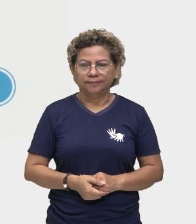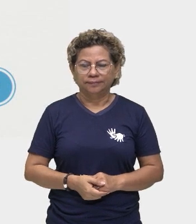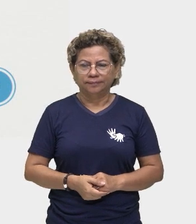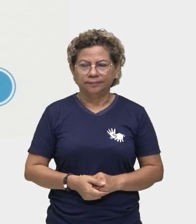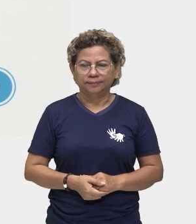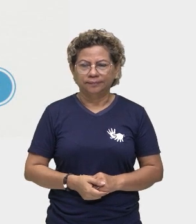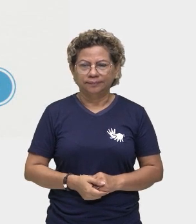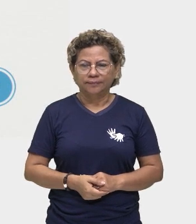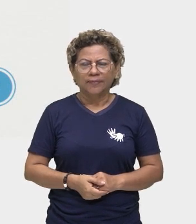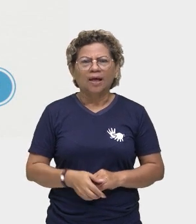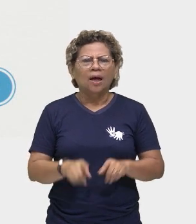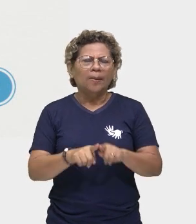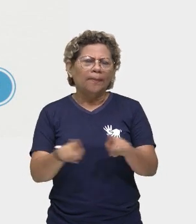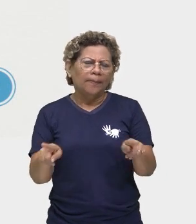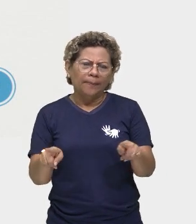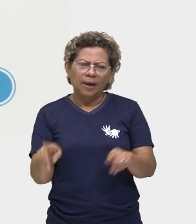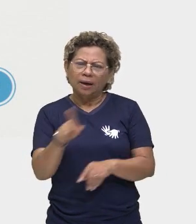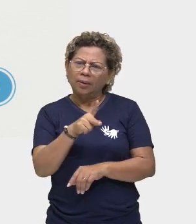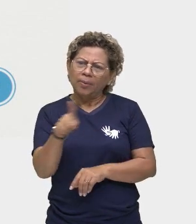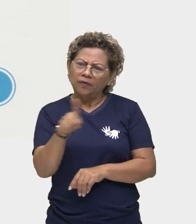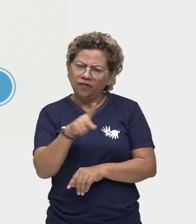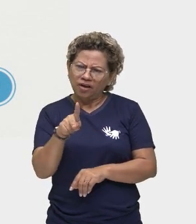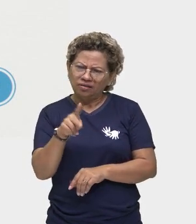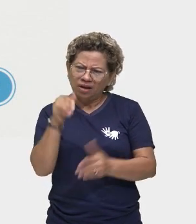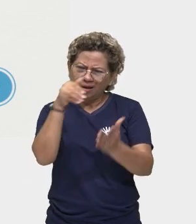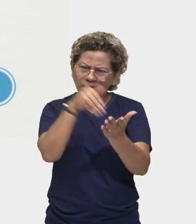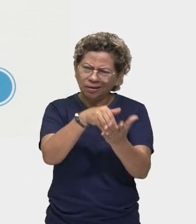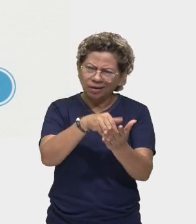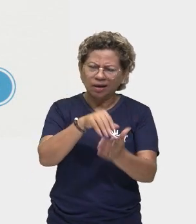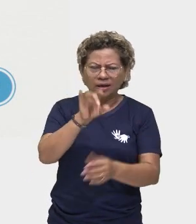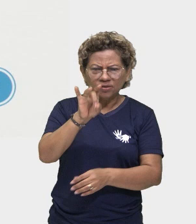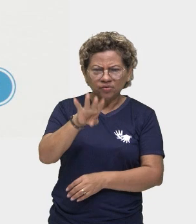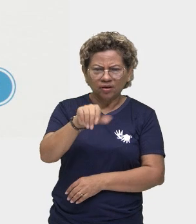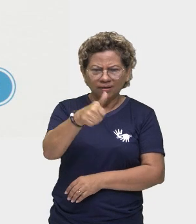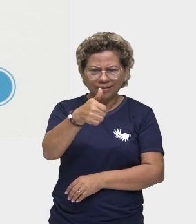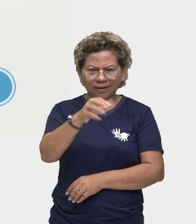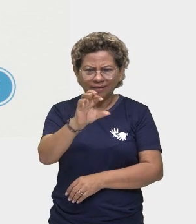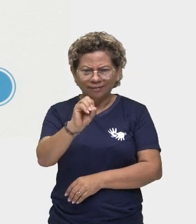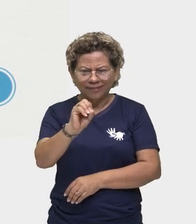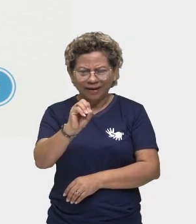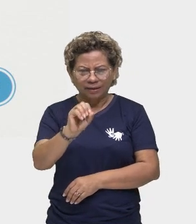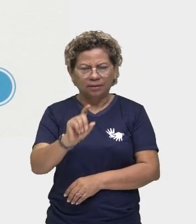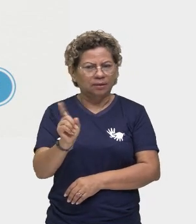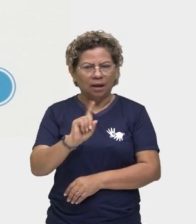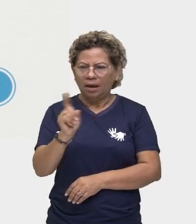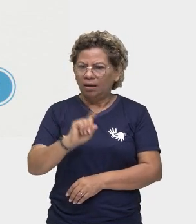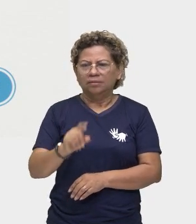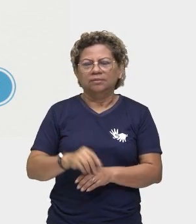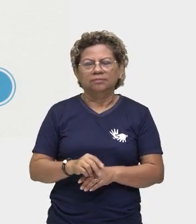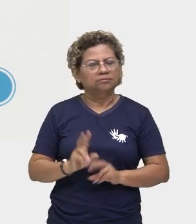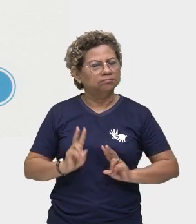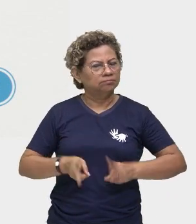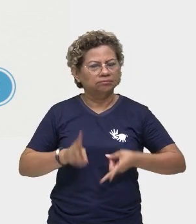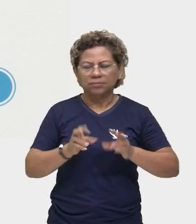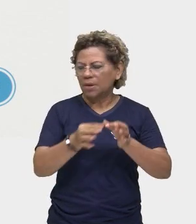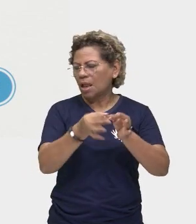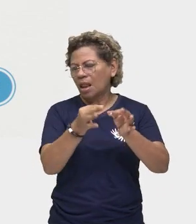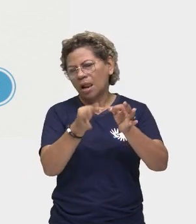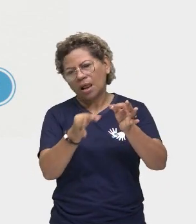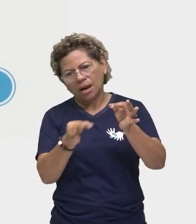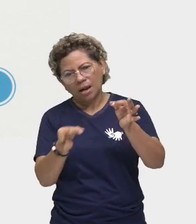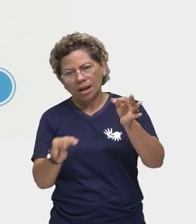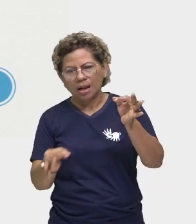10 lados. Mas, professor, termina em 10? Não, são infinitos lados, né? Para 11 vai um decágono,